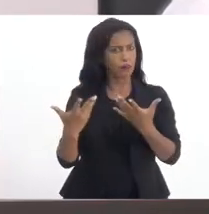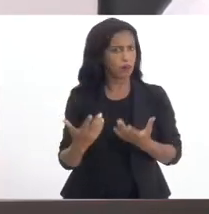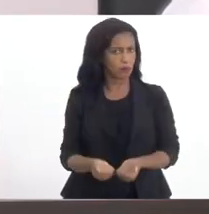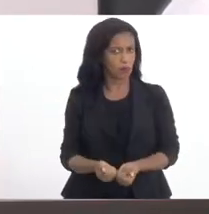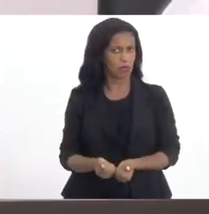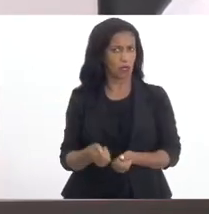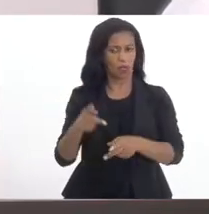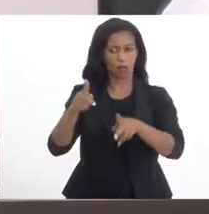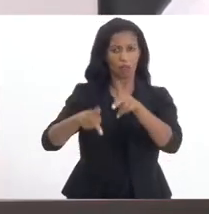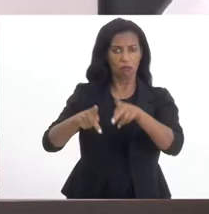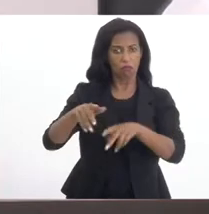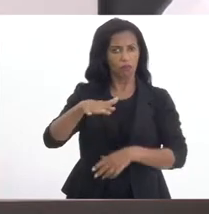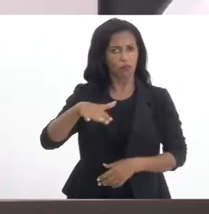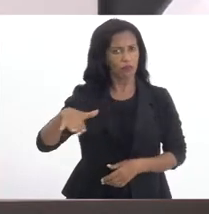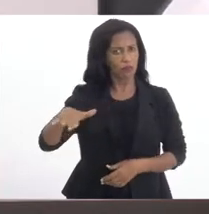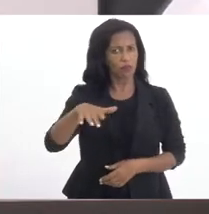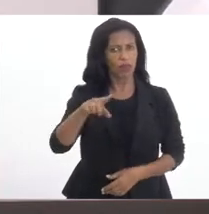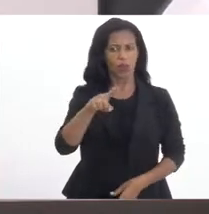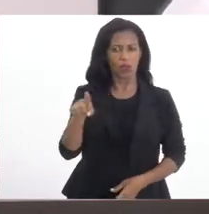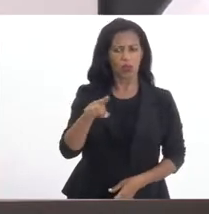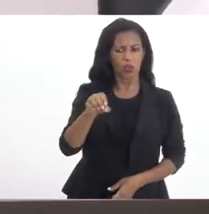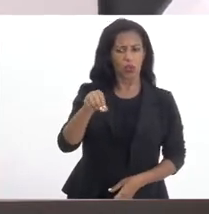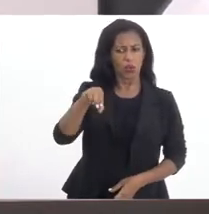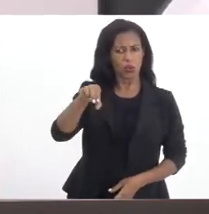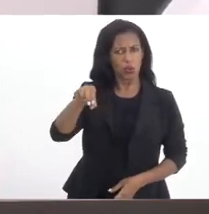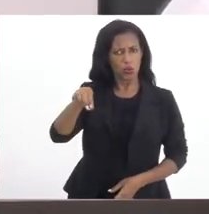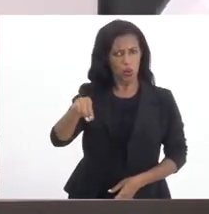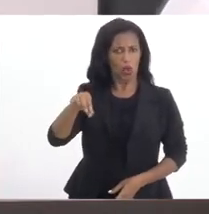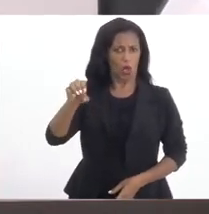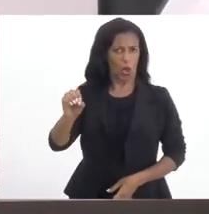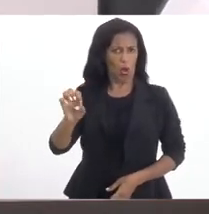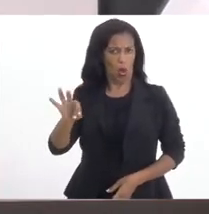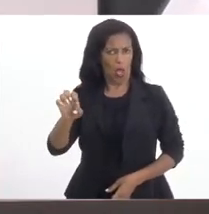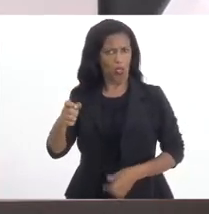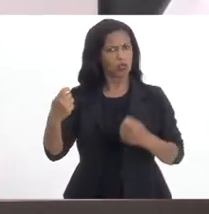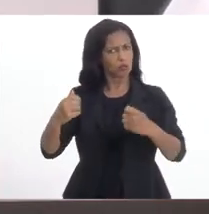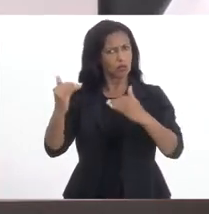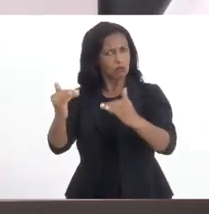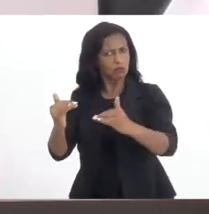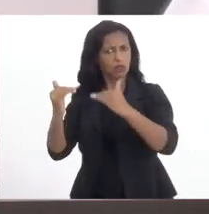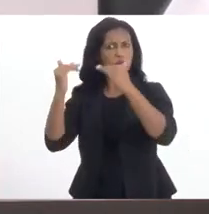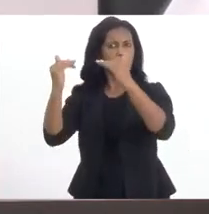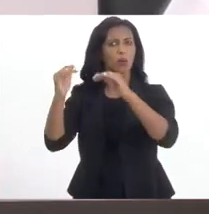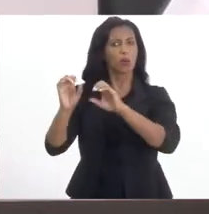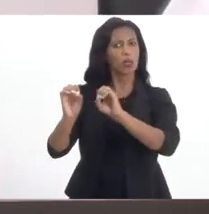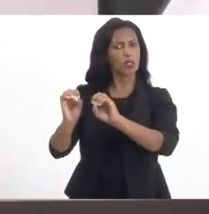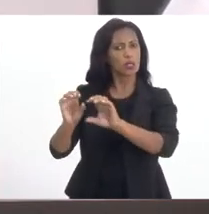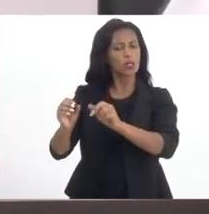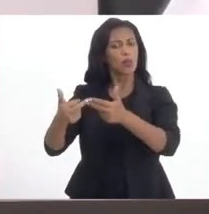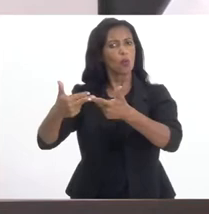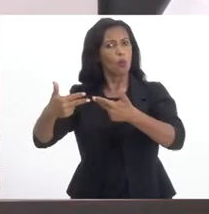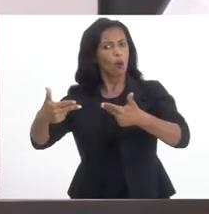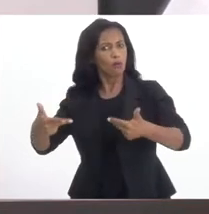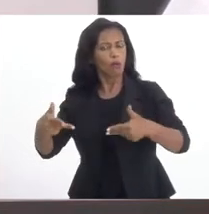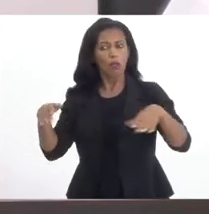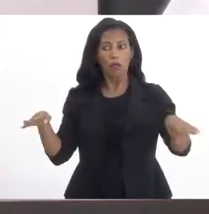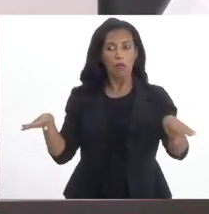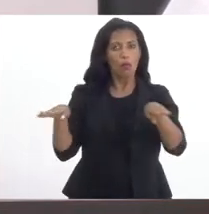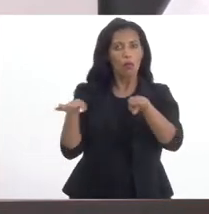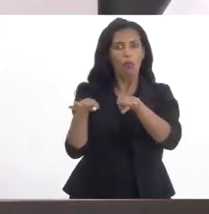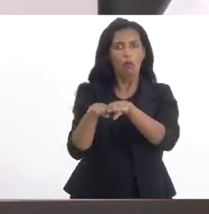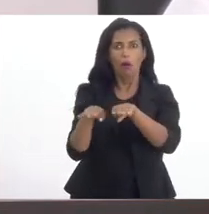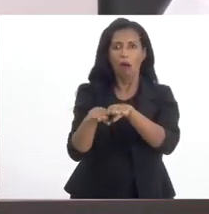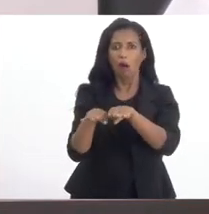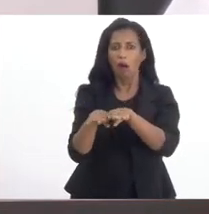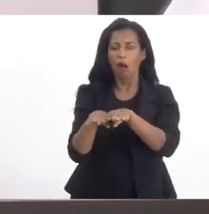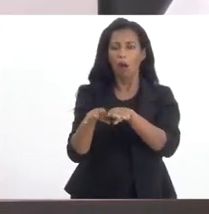Oeste merece ter o ensino superior com a mesma qualidade, com as mesmas condições que